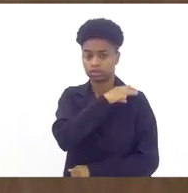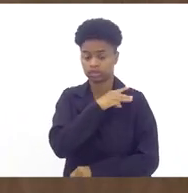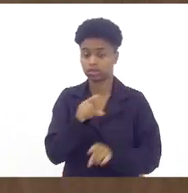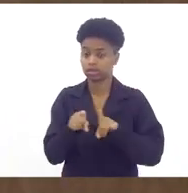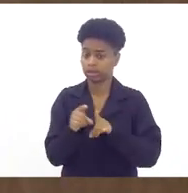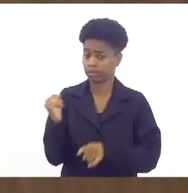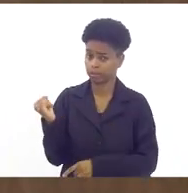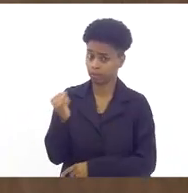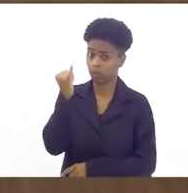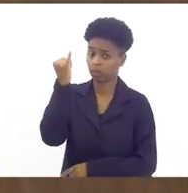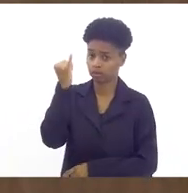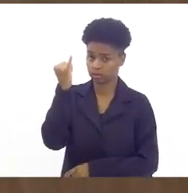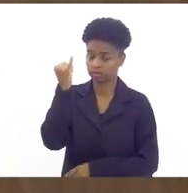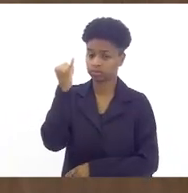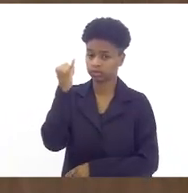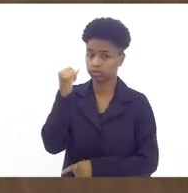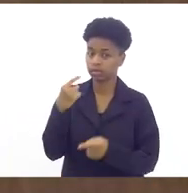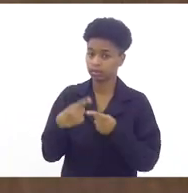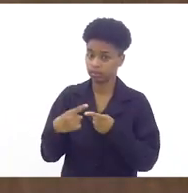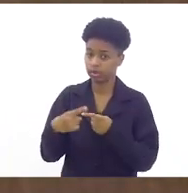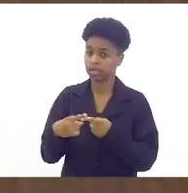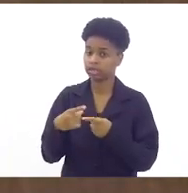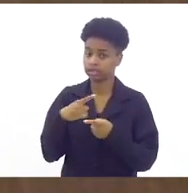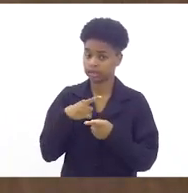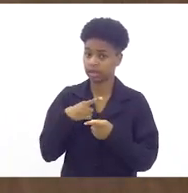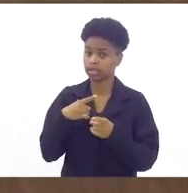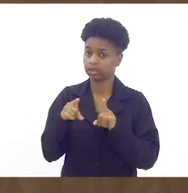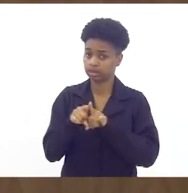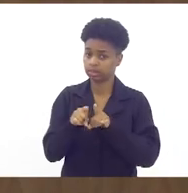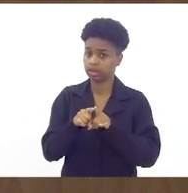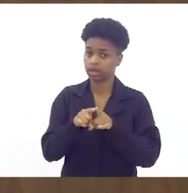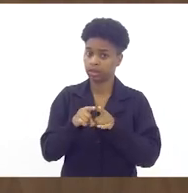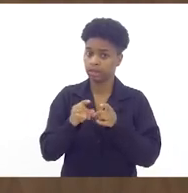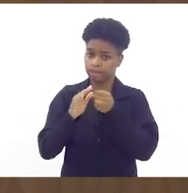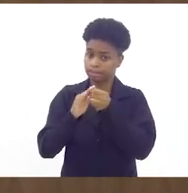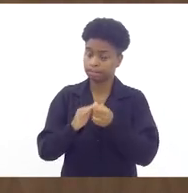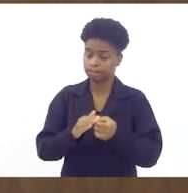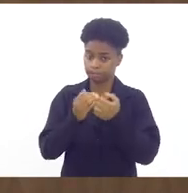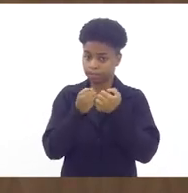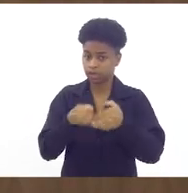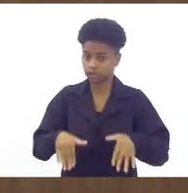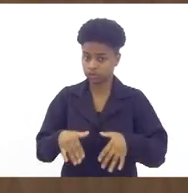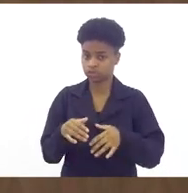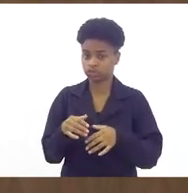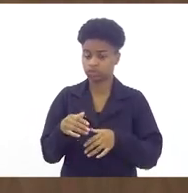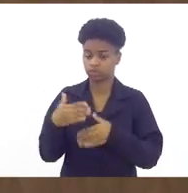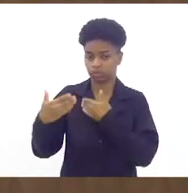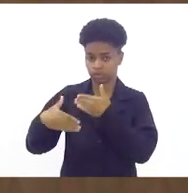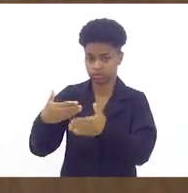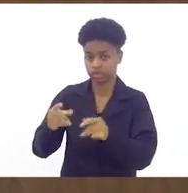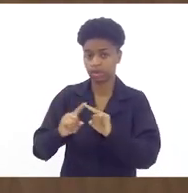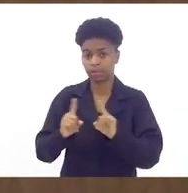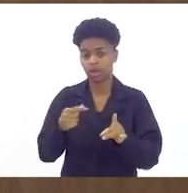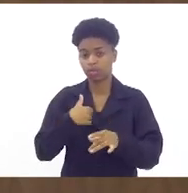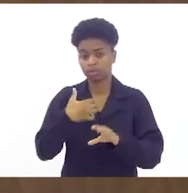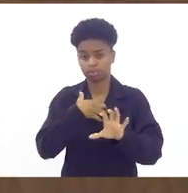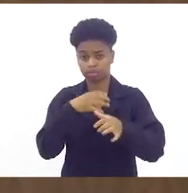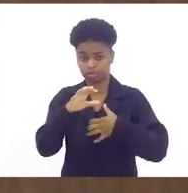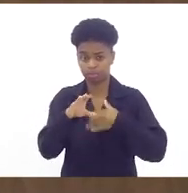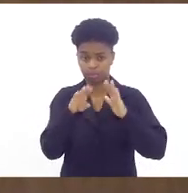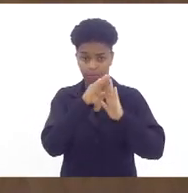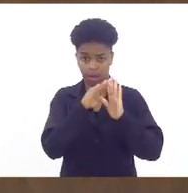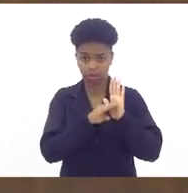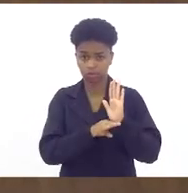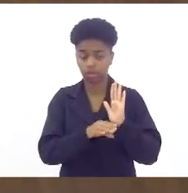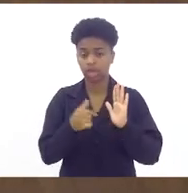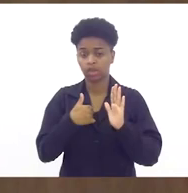porque a alma desconstrução também de todo o processo mas solidarizado com essa pauta